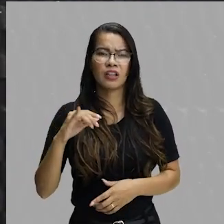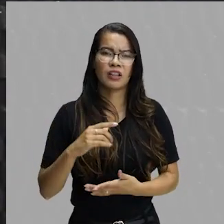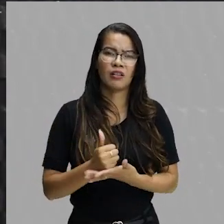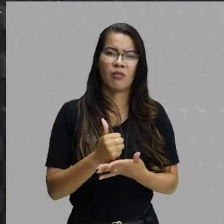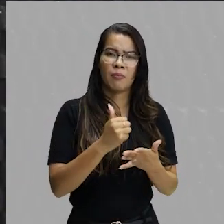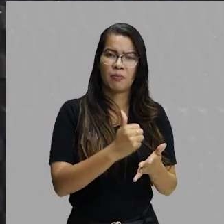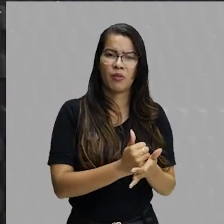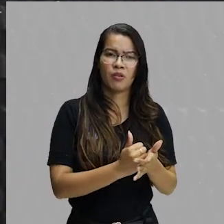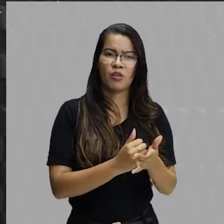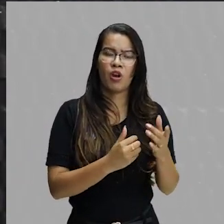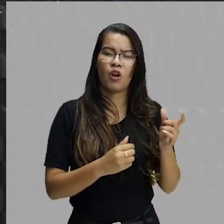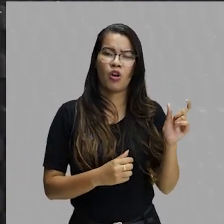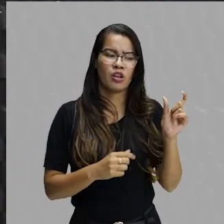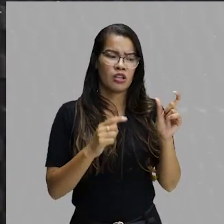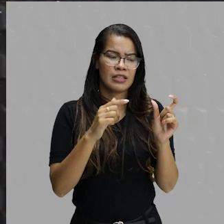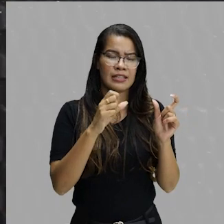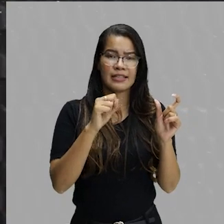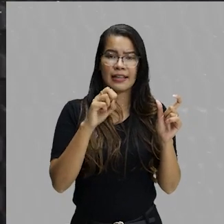média,